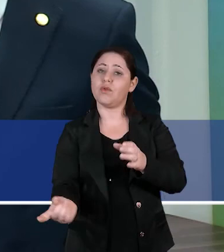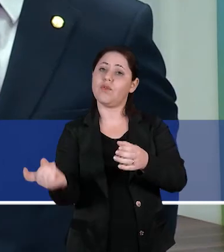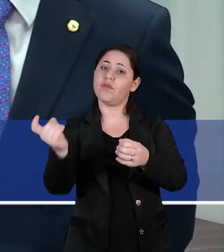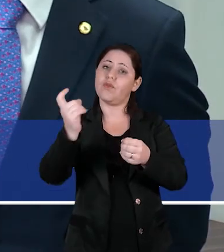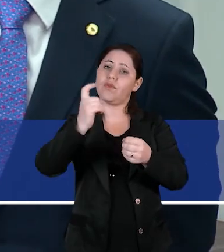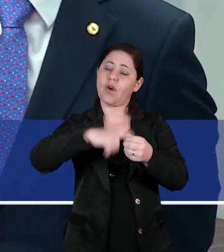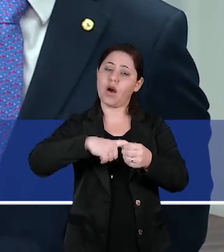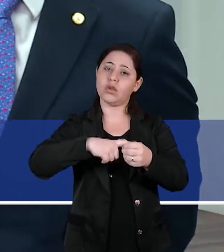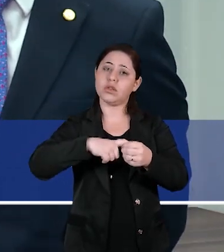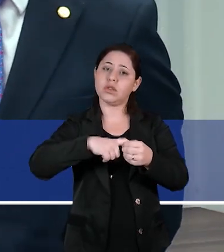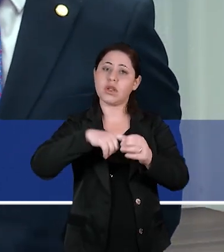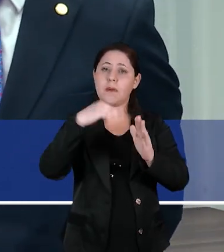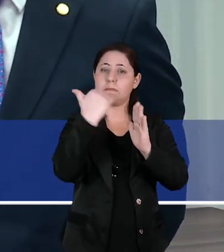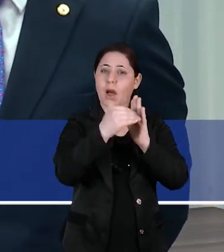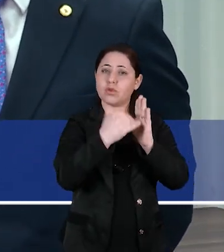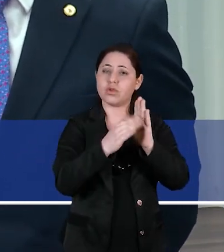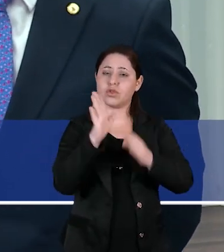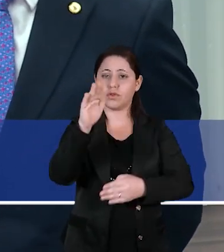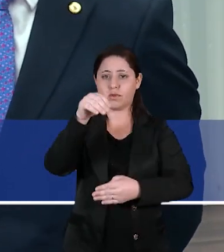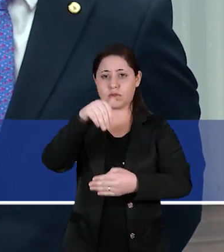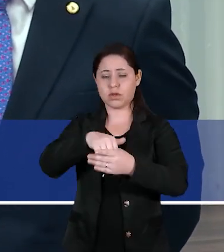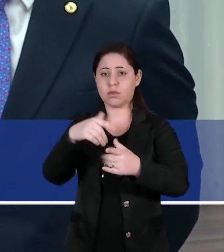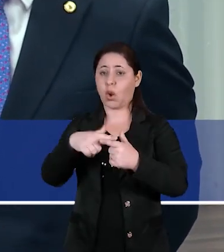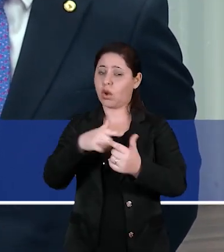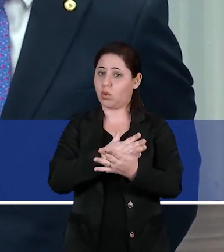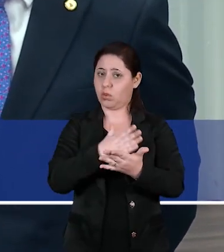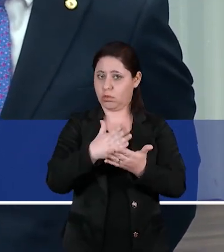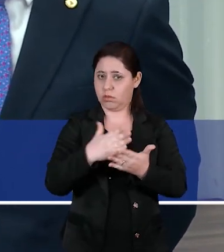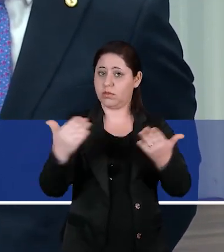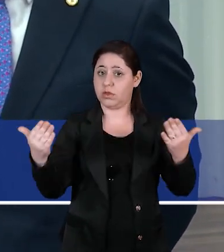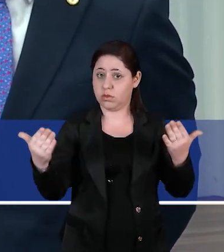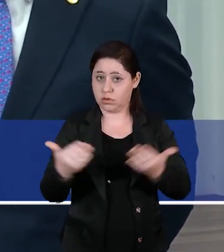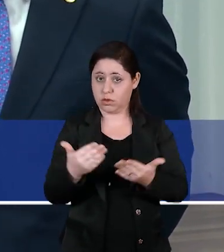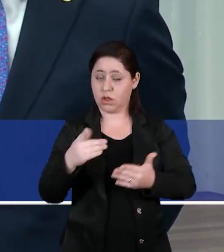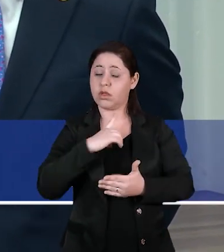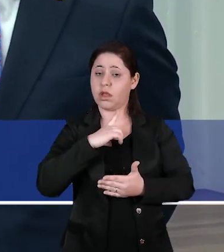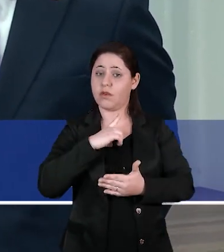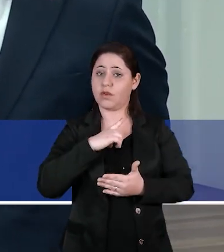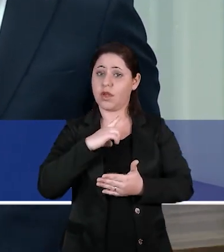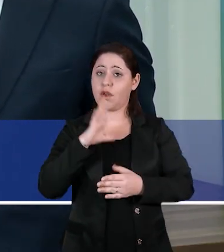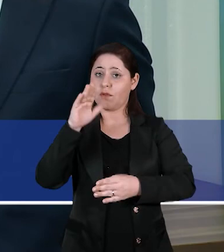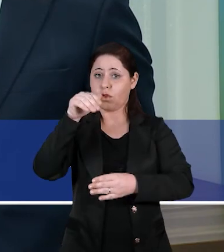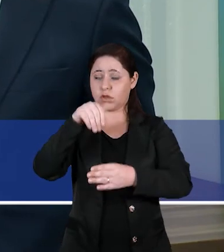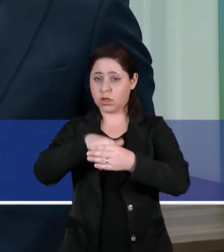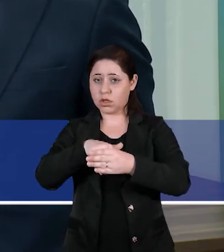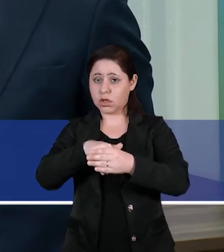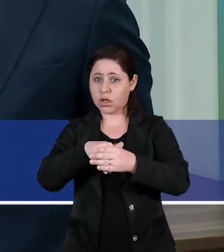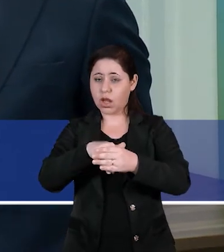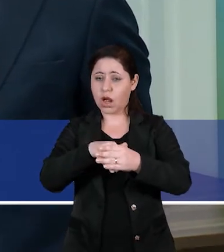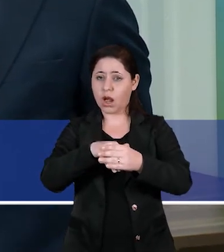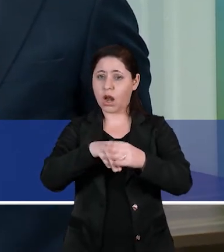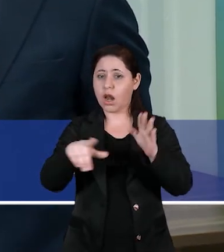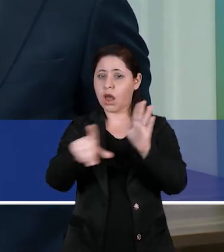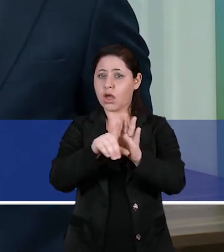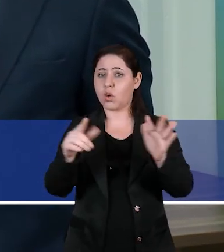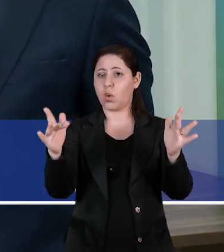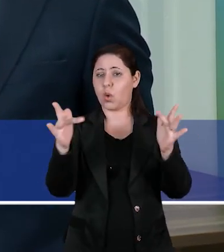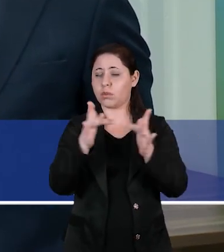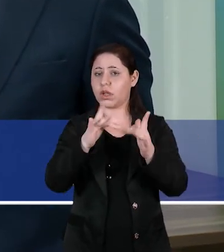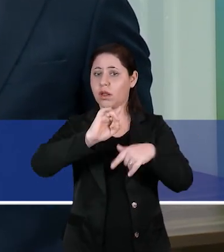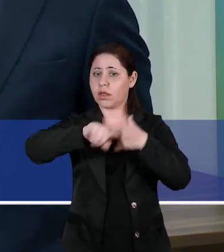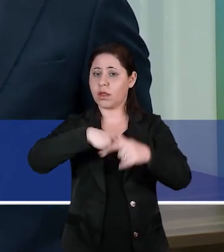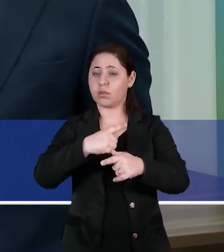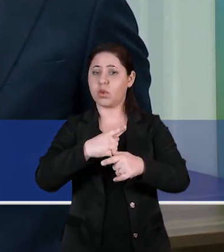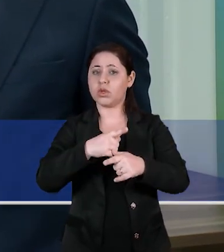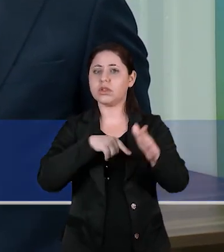projetos voltam ainda à pauta de votação, porque inicialmente eles tiveram a votação de legalidade e, na sequência,